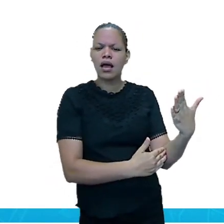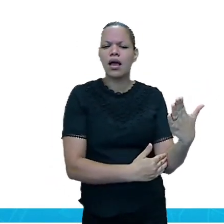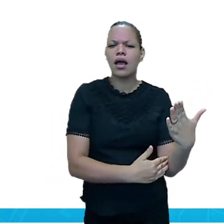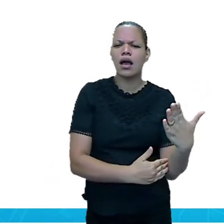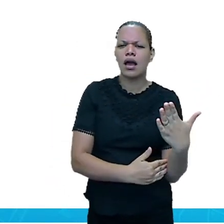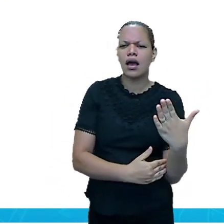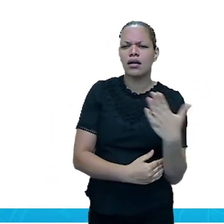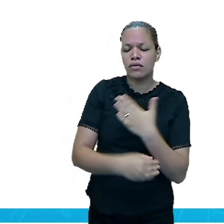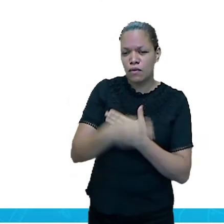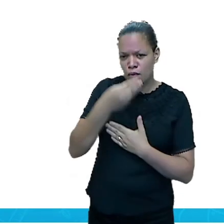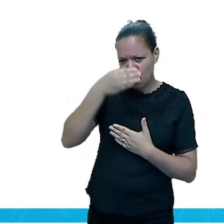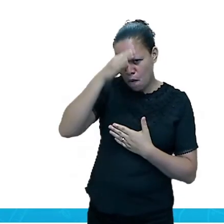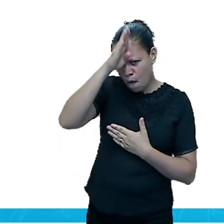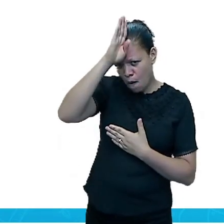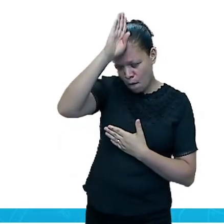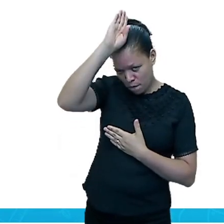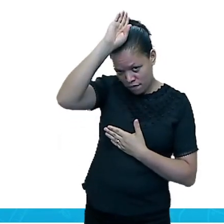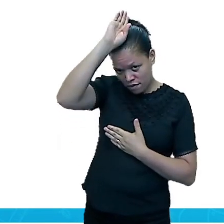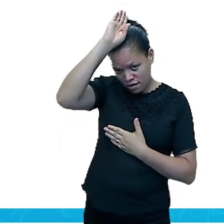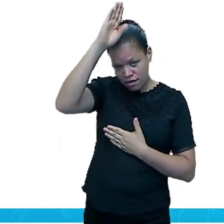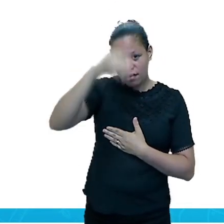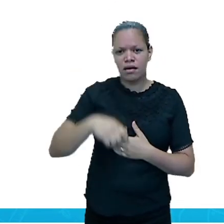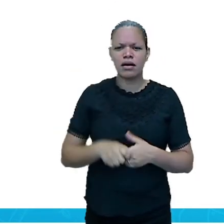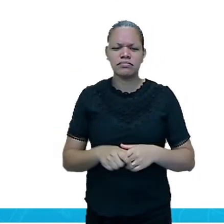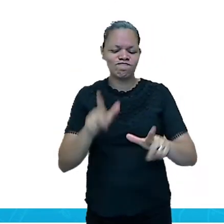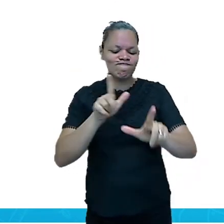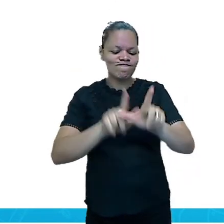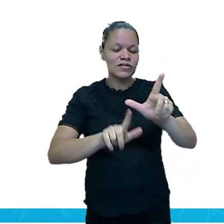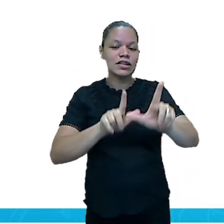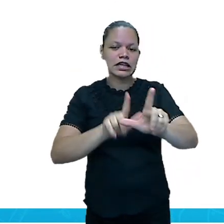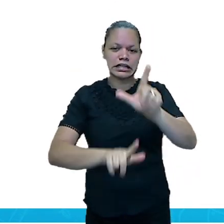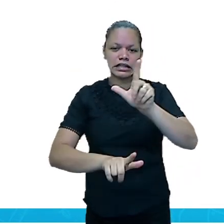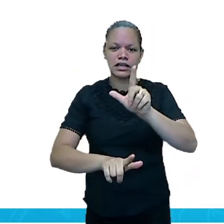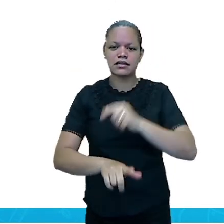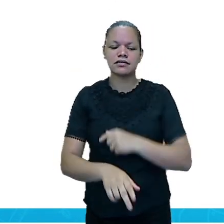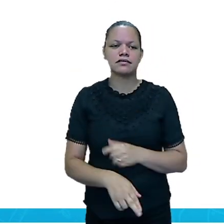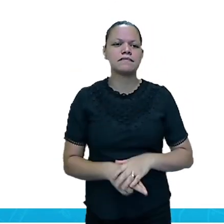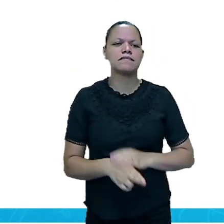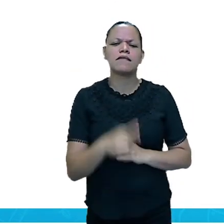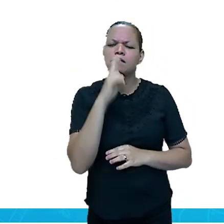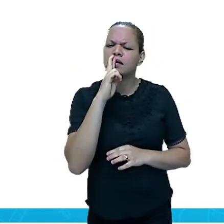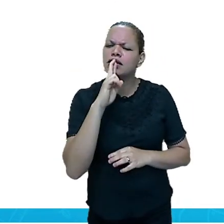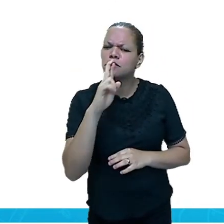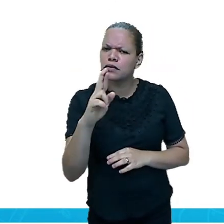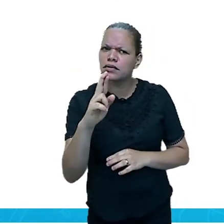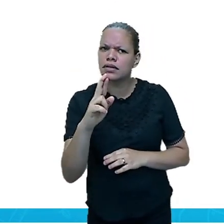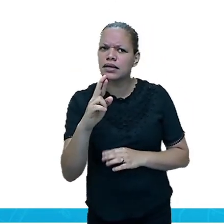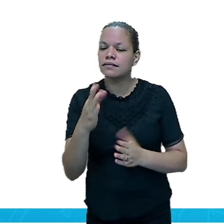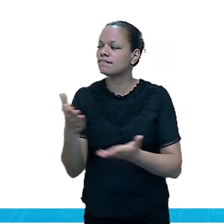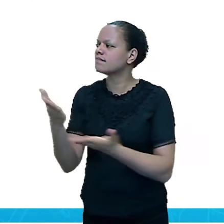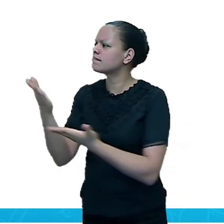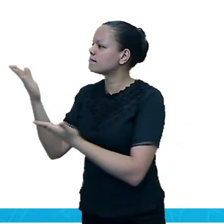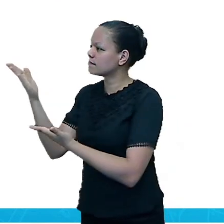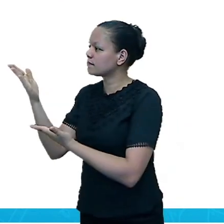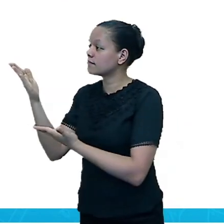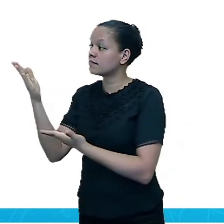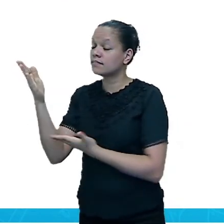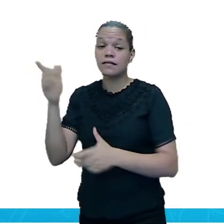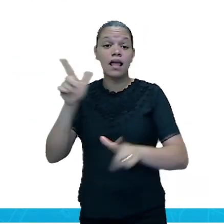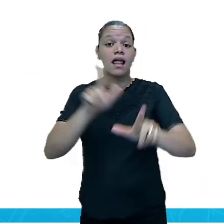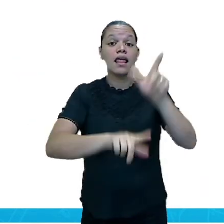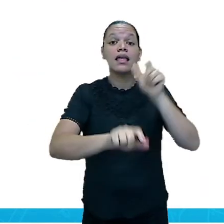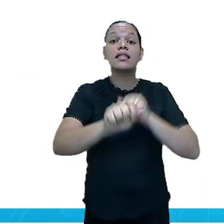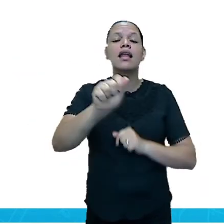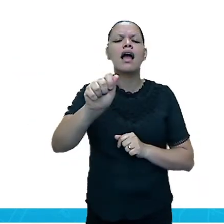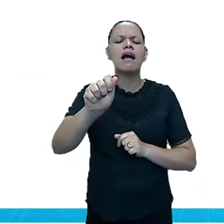fazer juntos. Então responda o que se pede utilizando a numeração romana. O dia que você nasceu, aqui eu coloquei